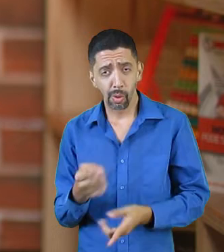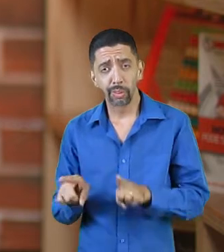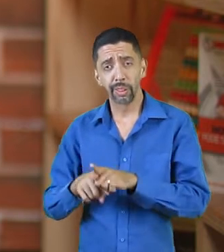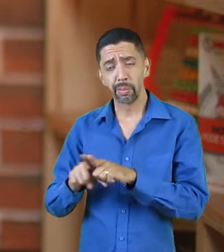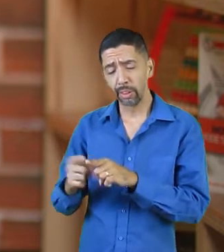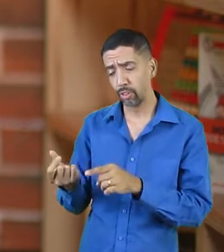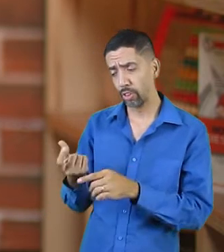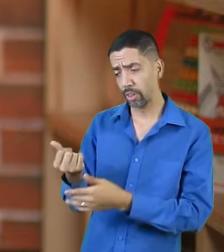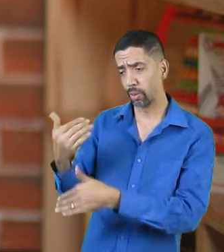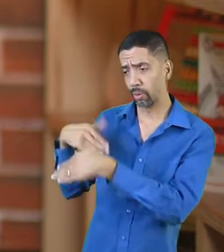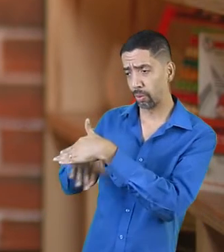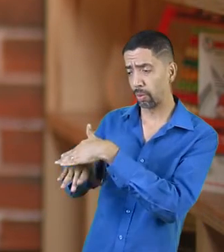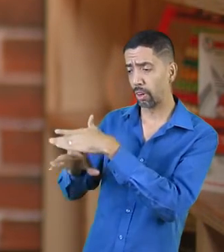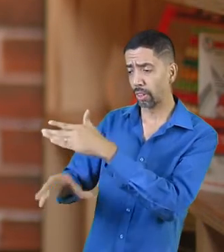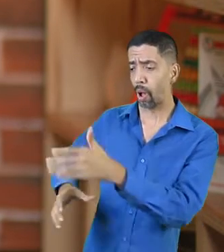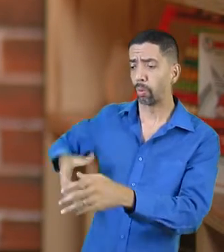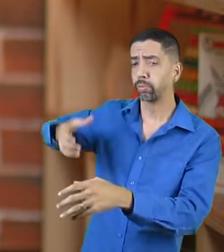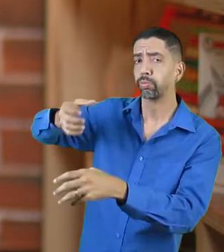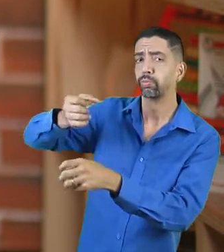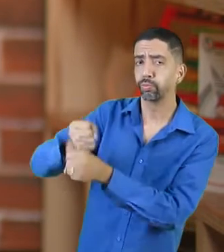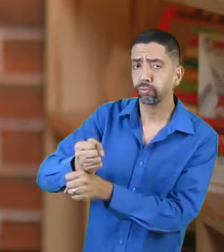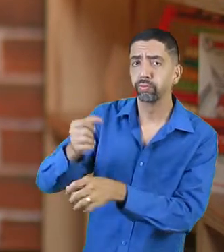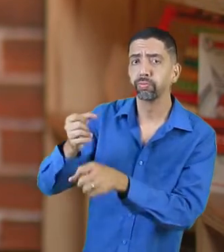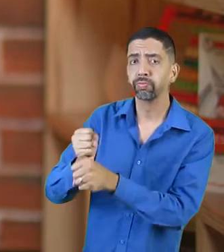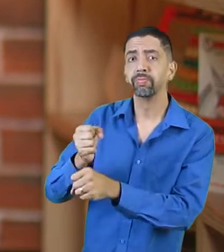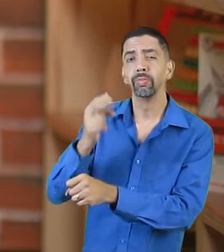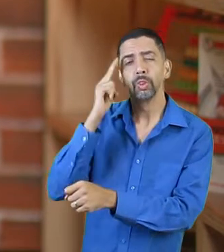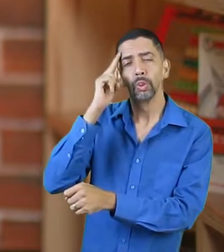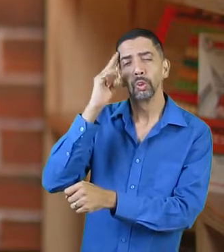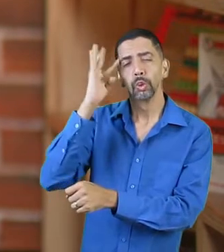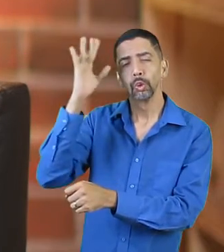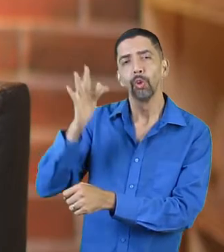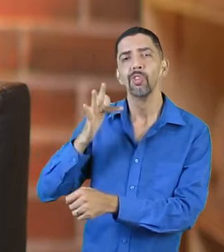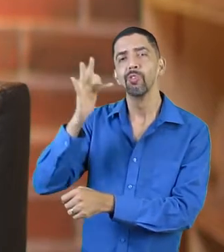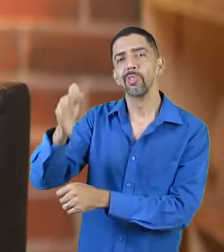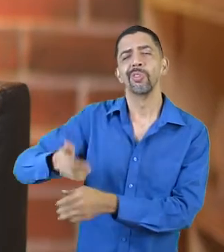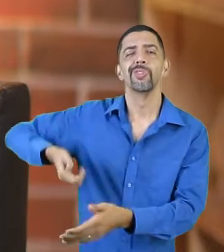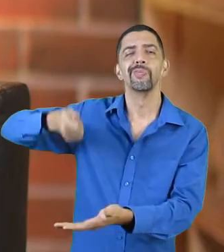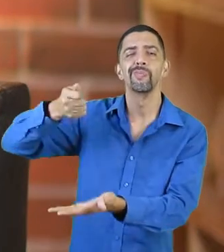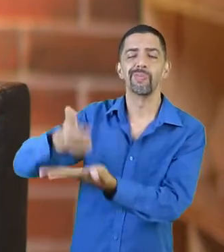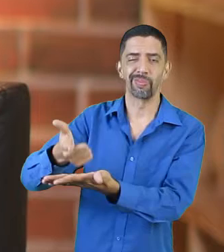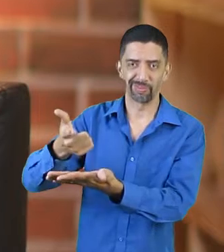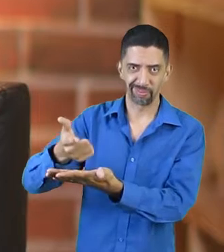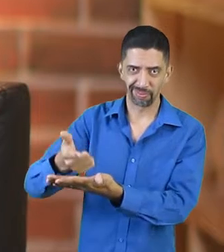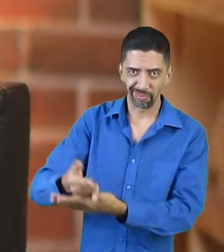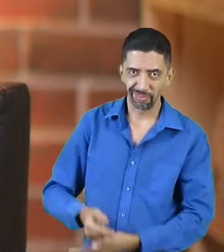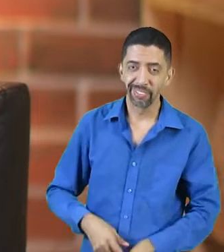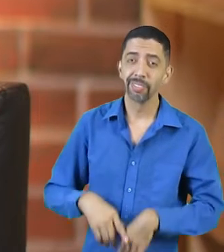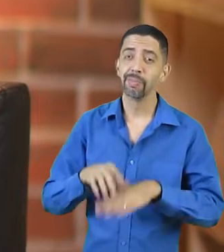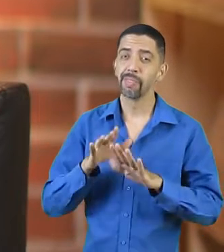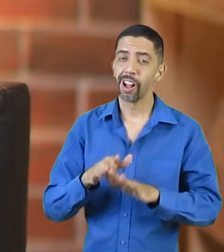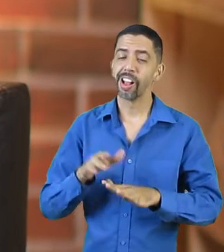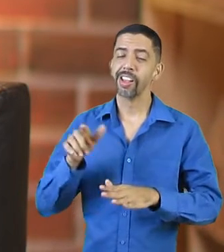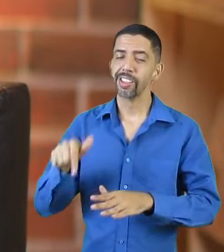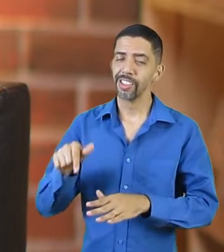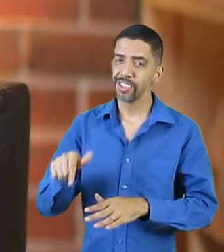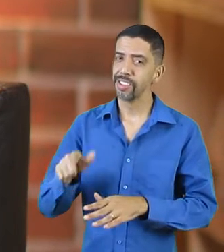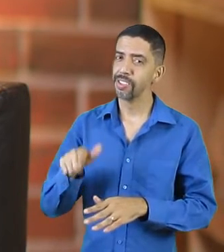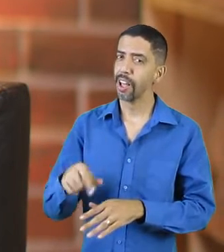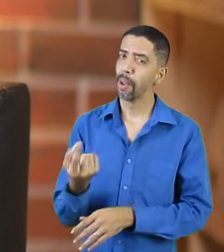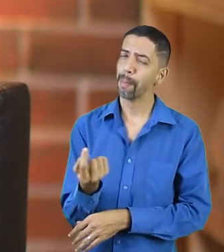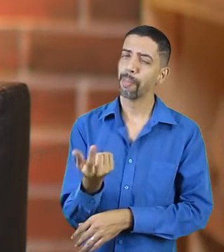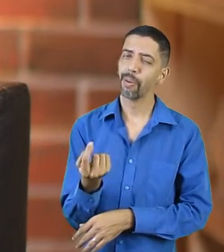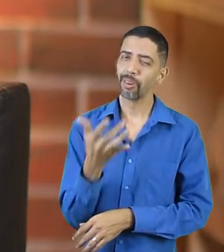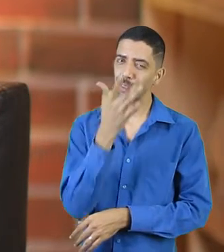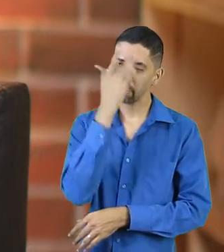finalidades, ou ainda somar esse dinheiro à realização dos meus próximos sonhos. Agora, esta situação são de poucos